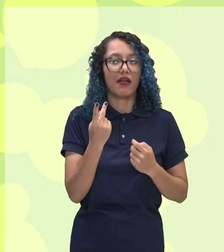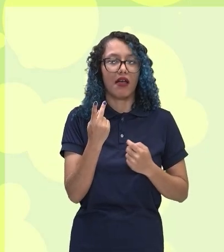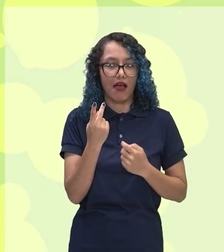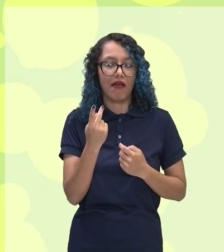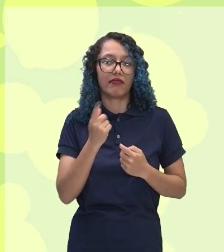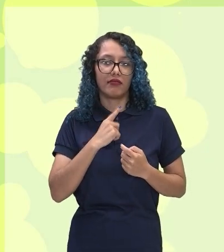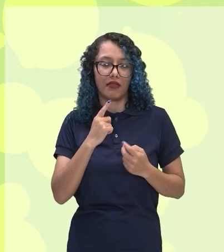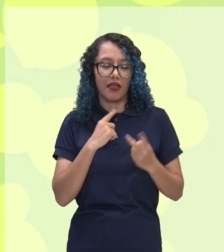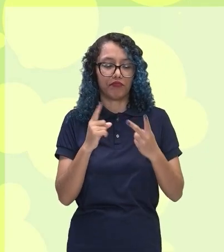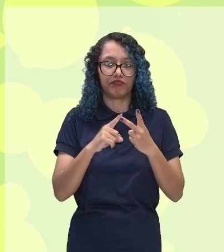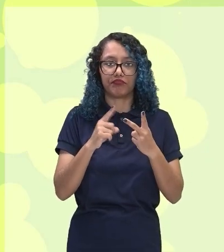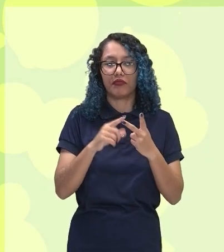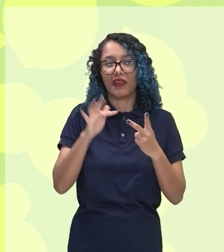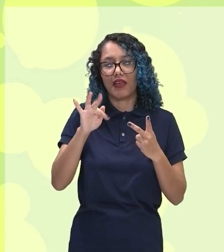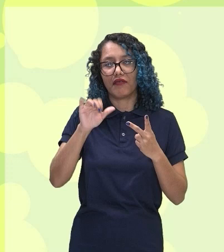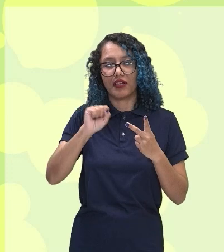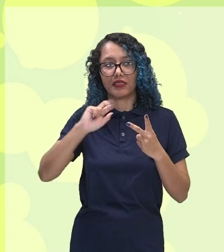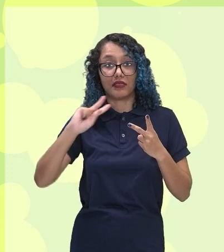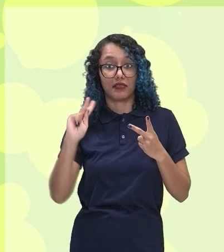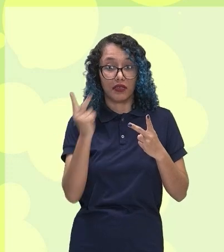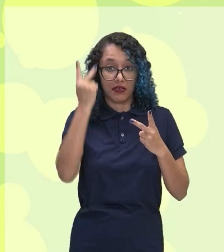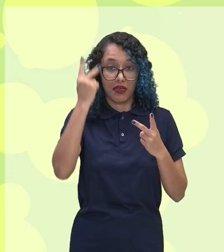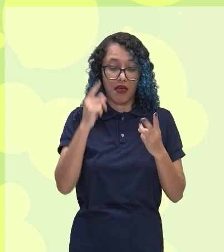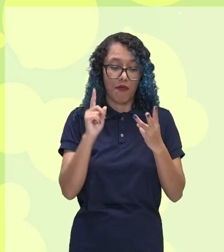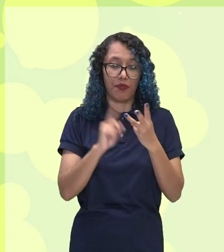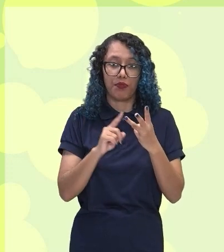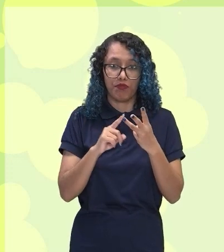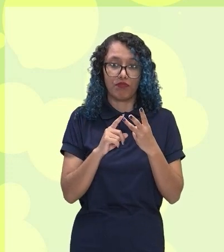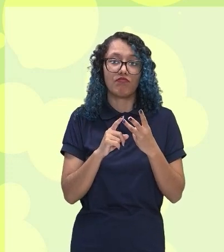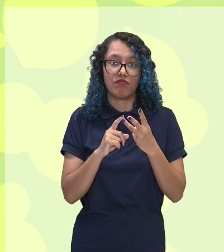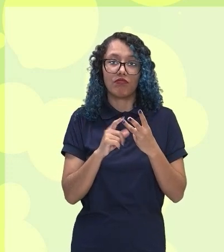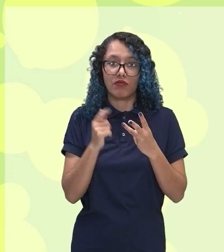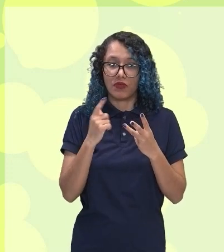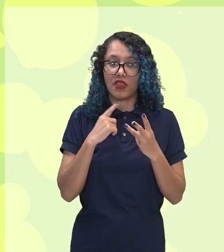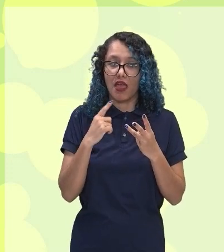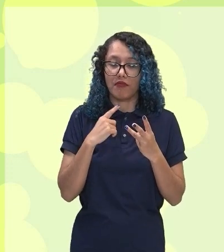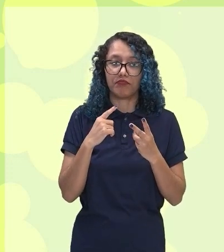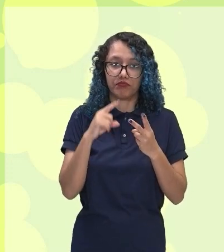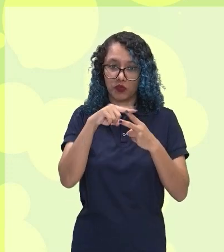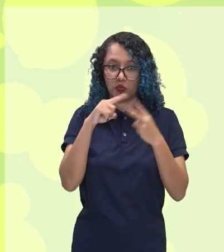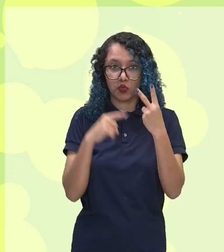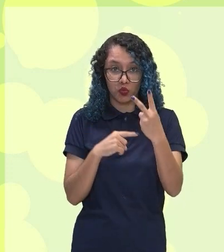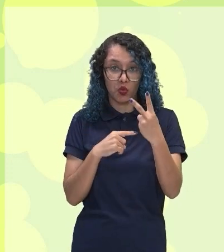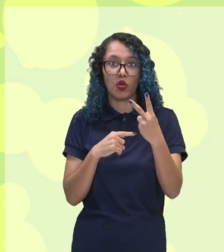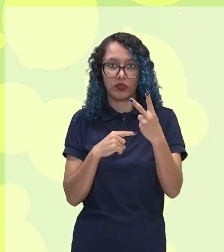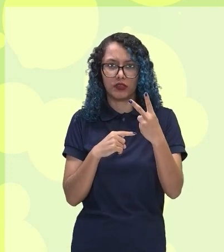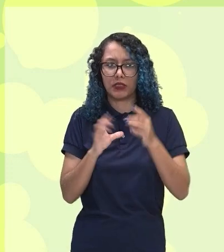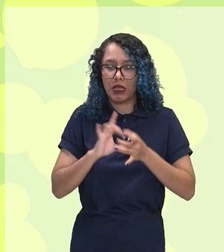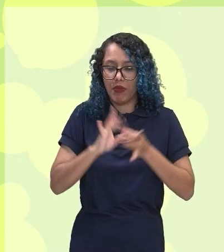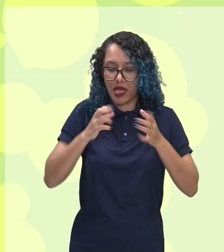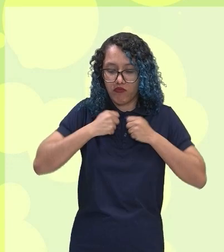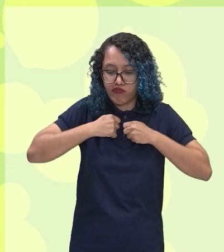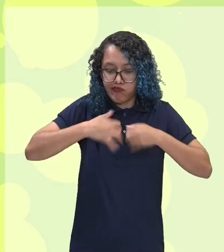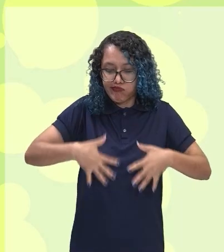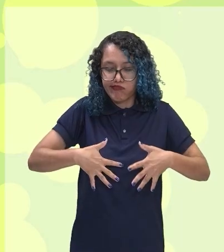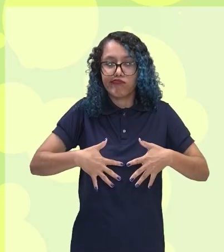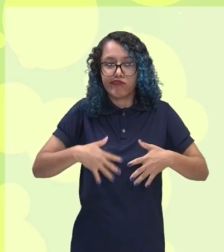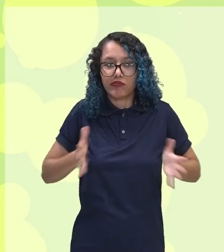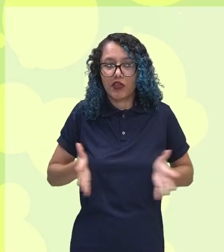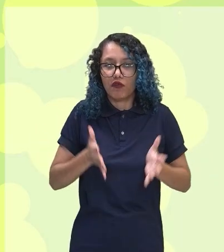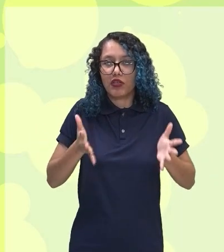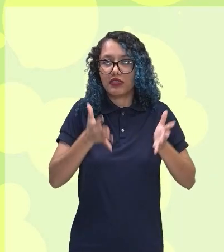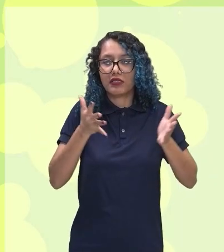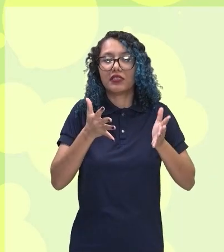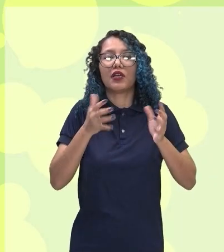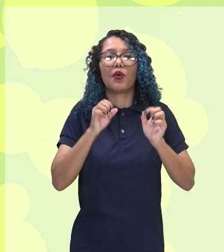luteinizante, e FSH, hormônio folículo estimulante. Esses hormônios, por sua vez, estimulam as gônadas,